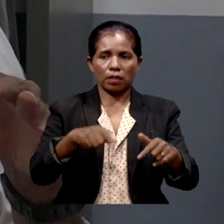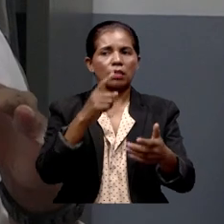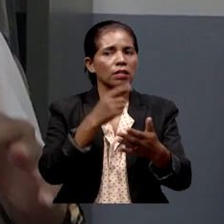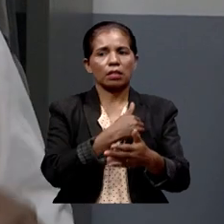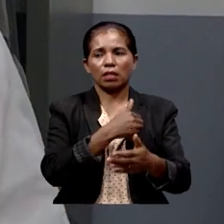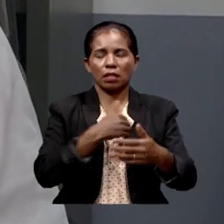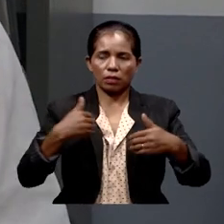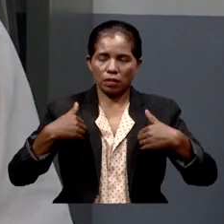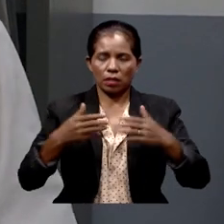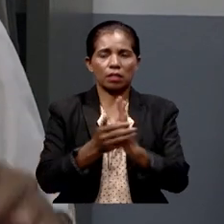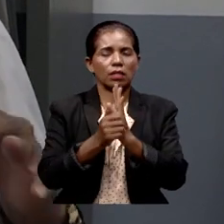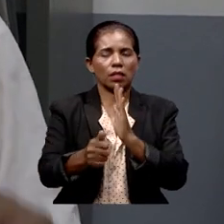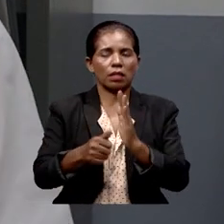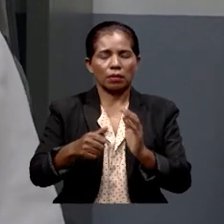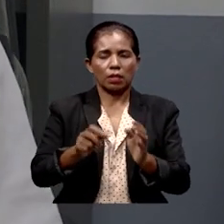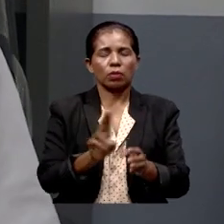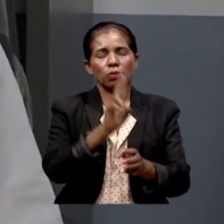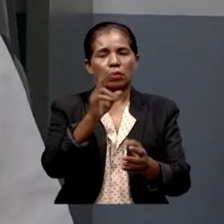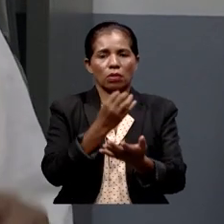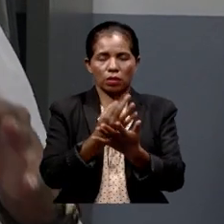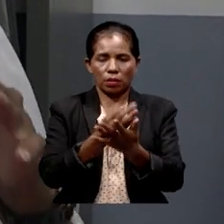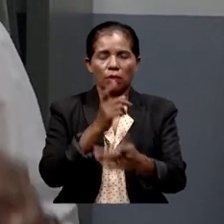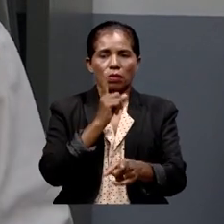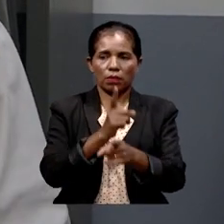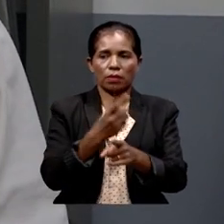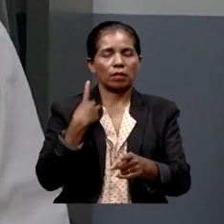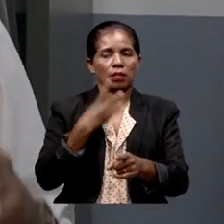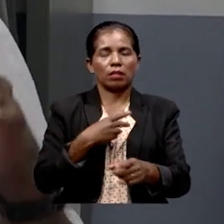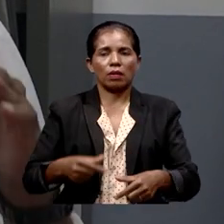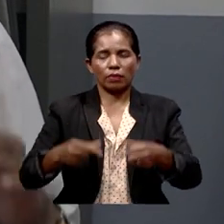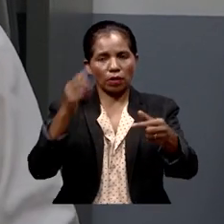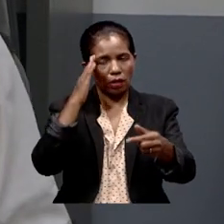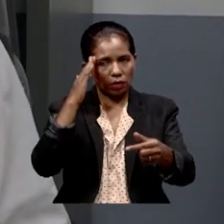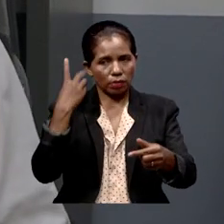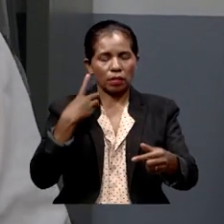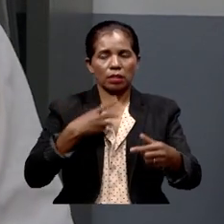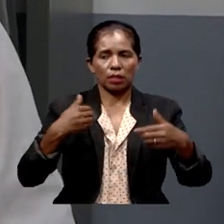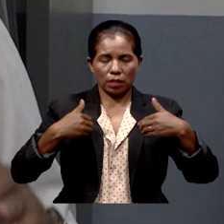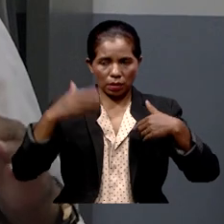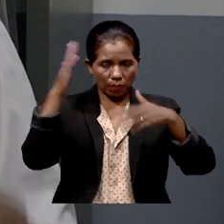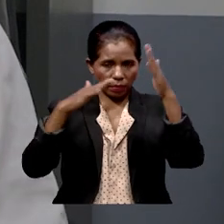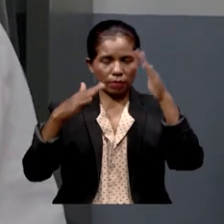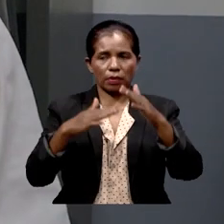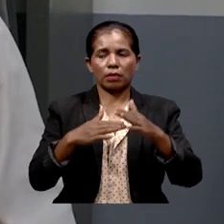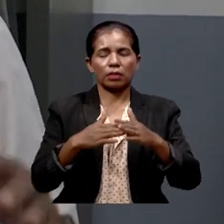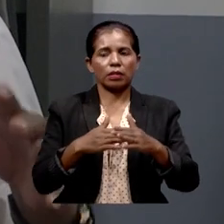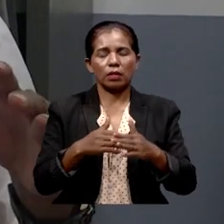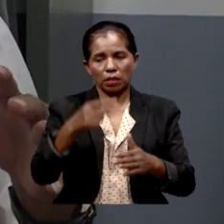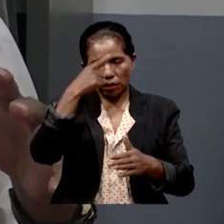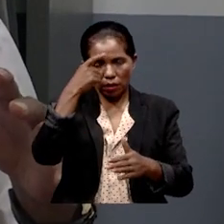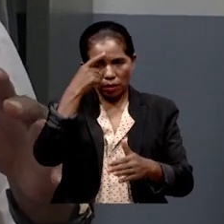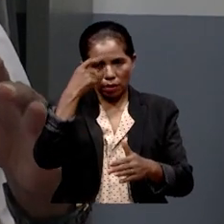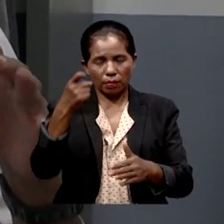ki kapasidade ne peke dia para atu hal executa sa ne masimo ita sempre fo ano en kata ita ya problema recursos humanos tamba